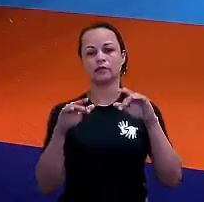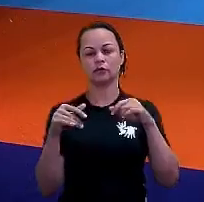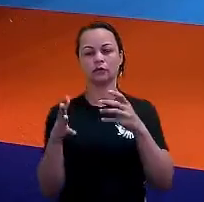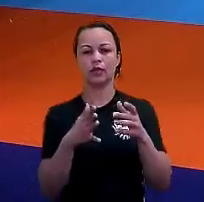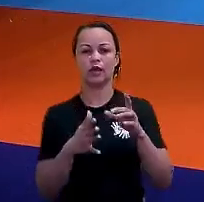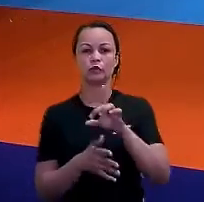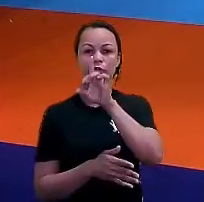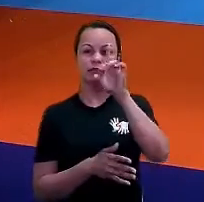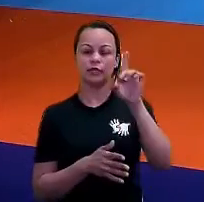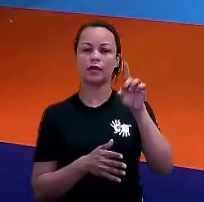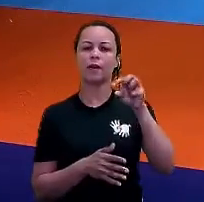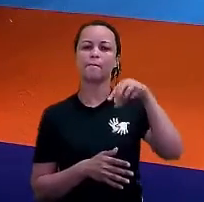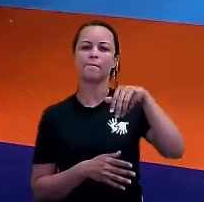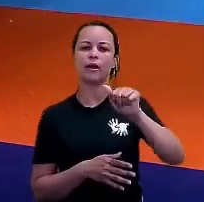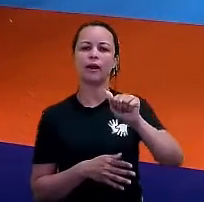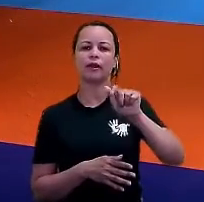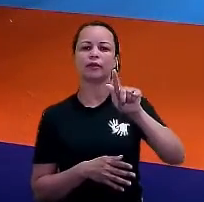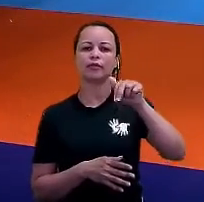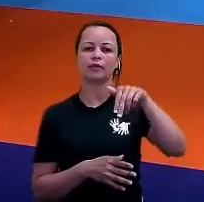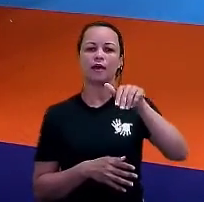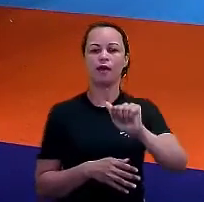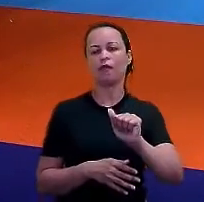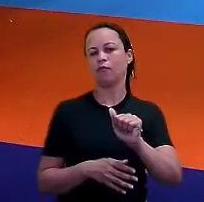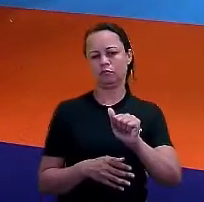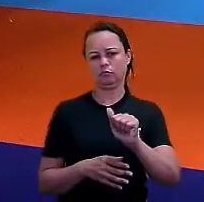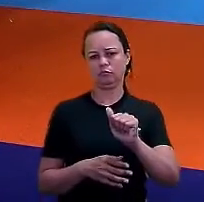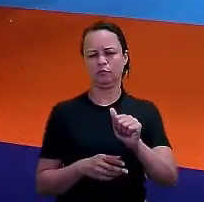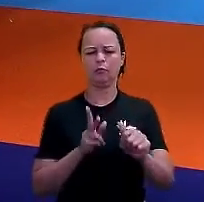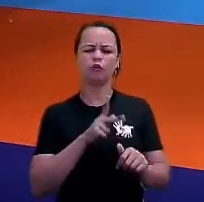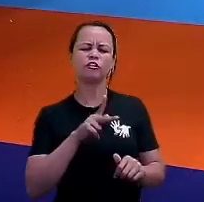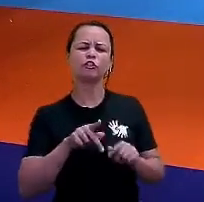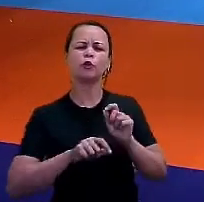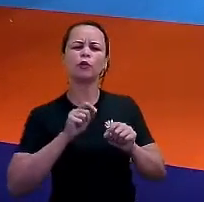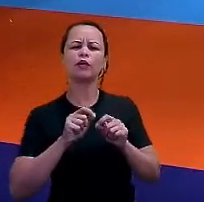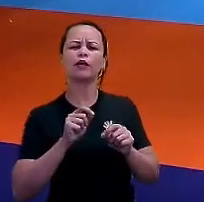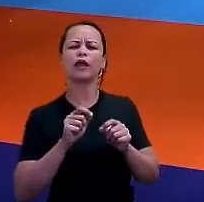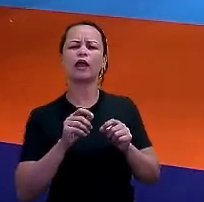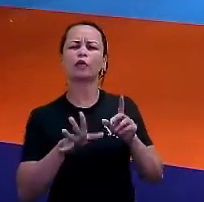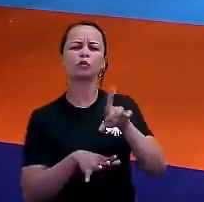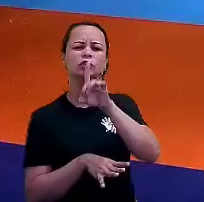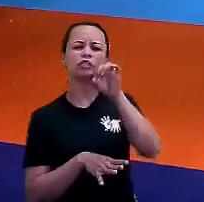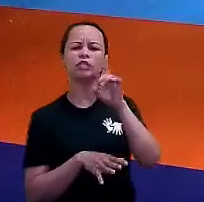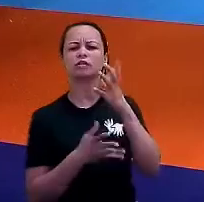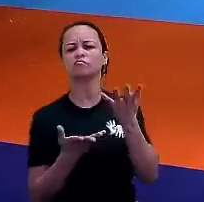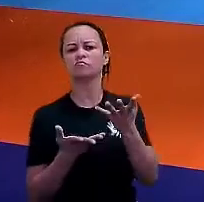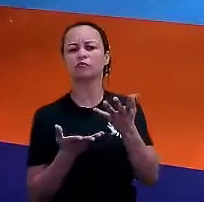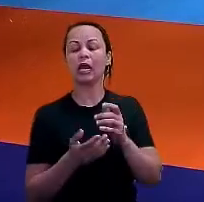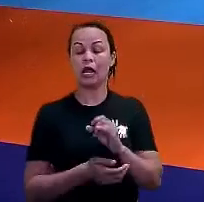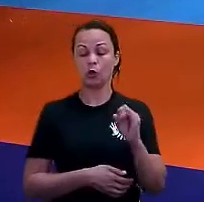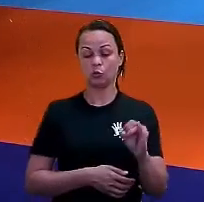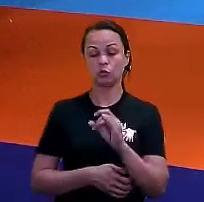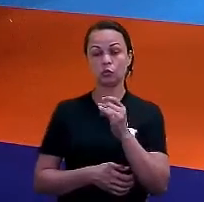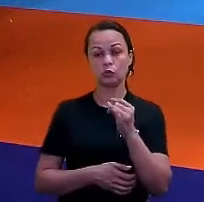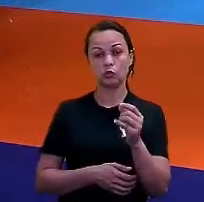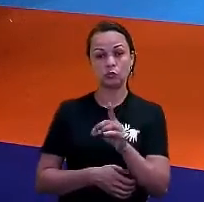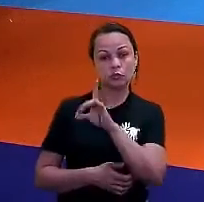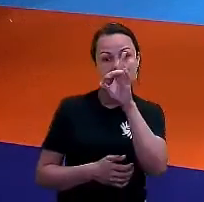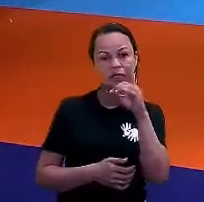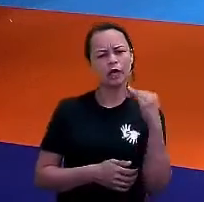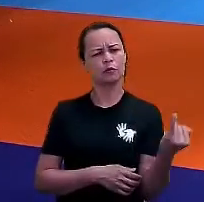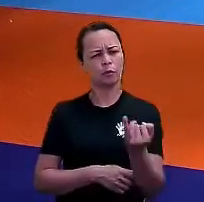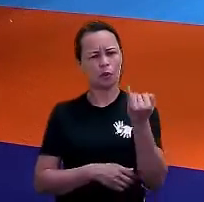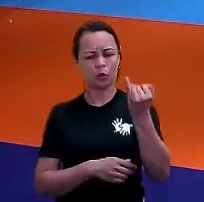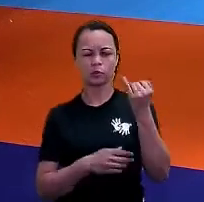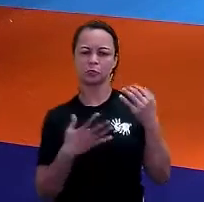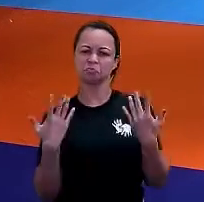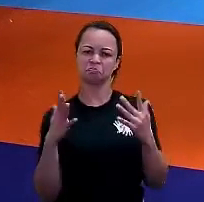magna. O que é uma data magna, professora? Aquela data mais importante para ser lembrada, que ela